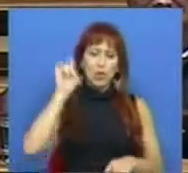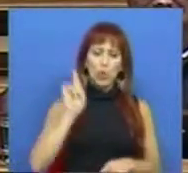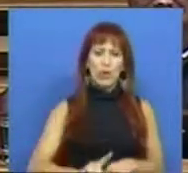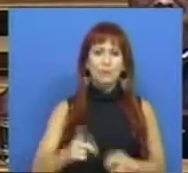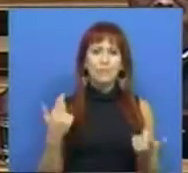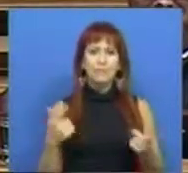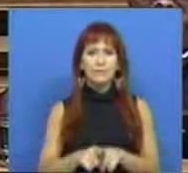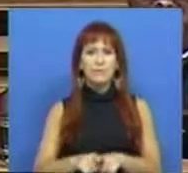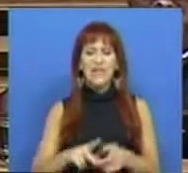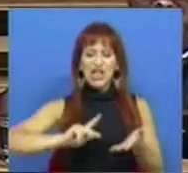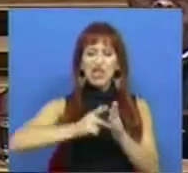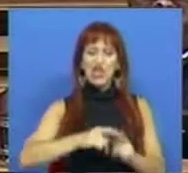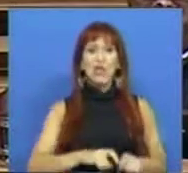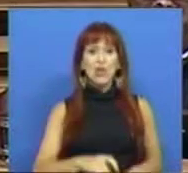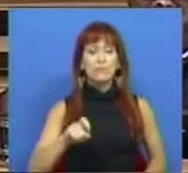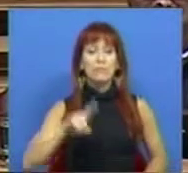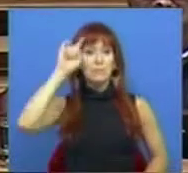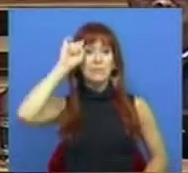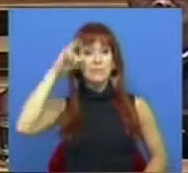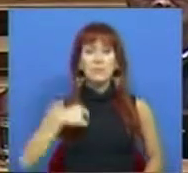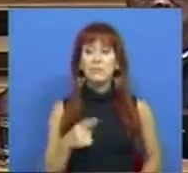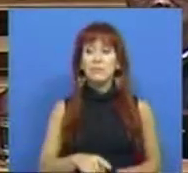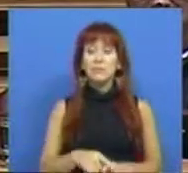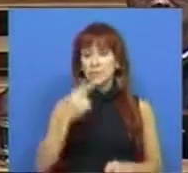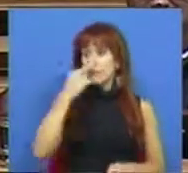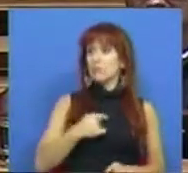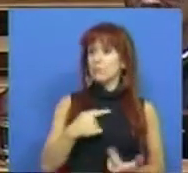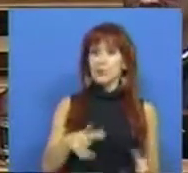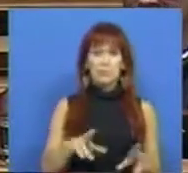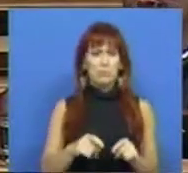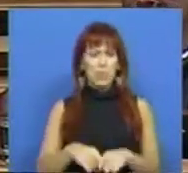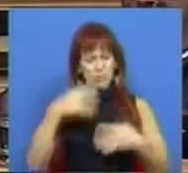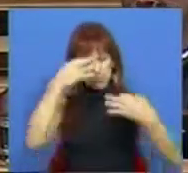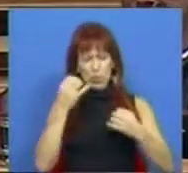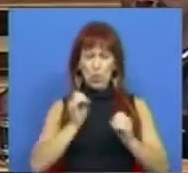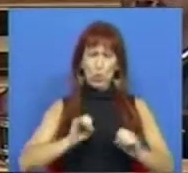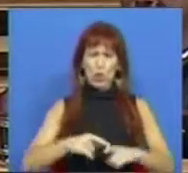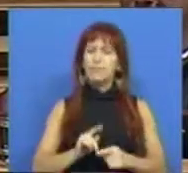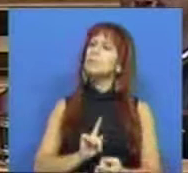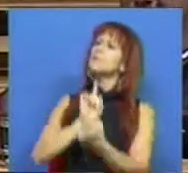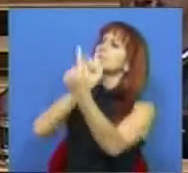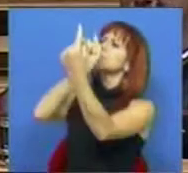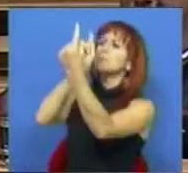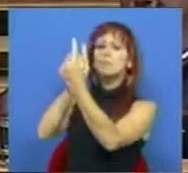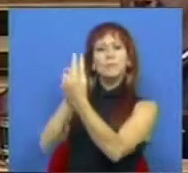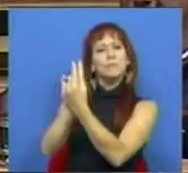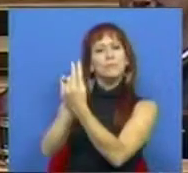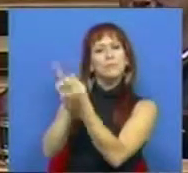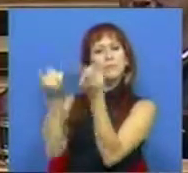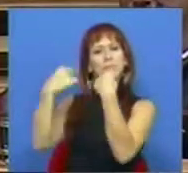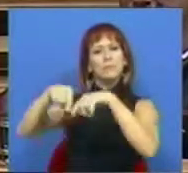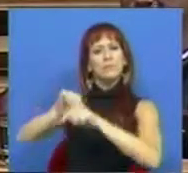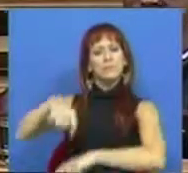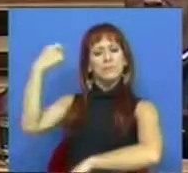dia em que o engenheiro José Sócrates, num ato sem pingo de dignidade, se dirige a reunir